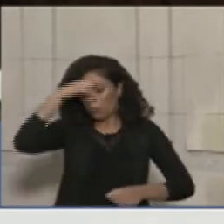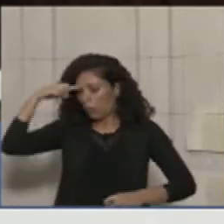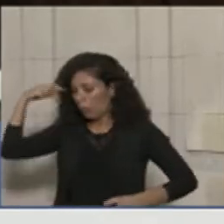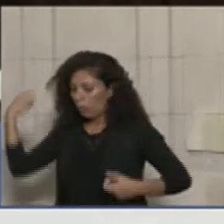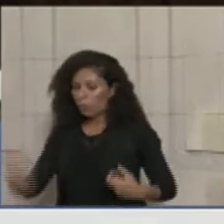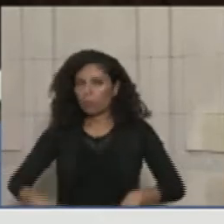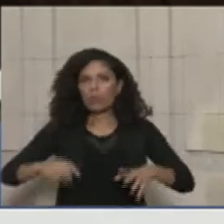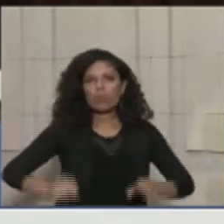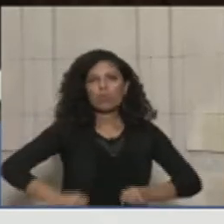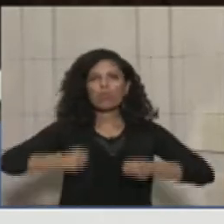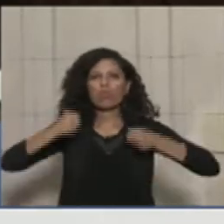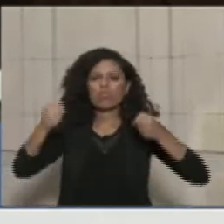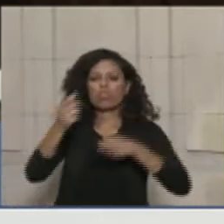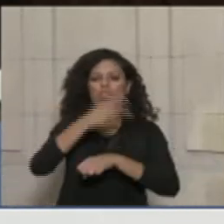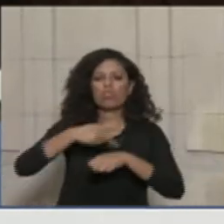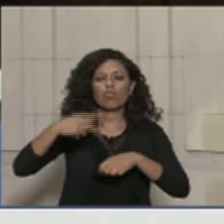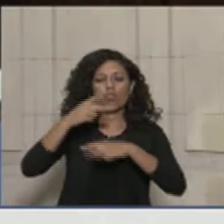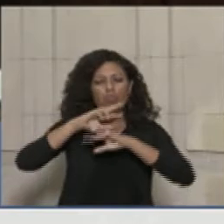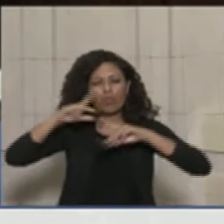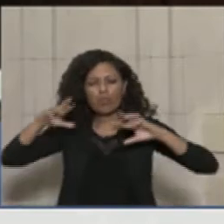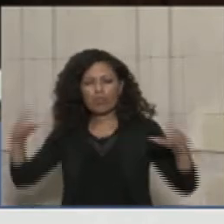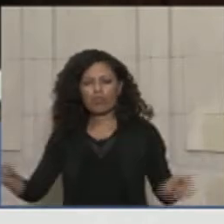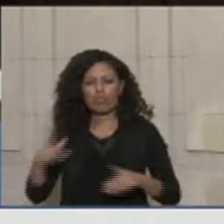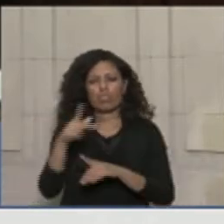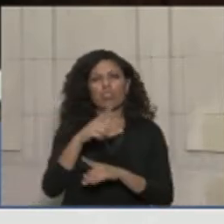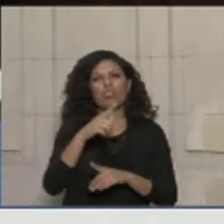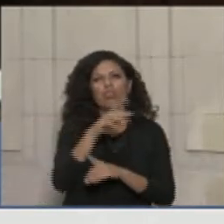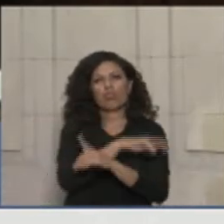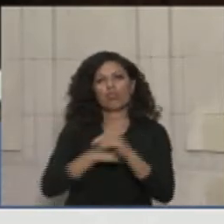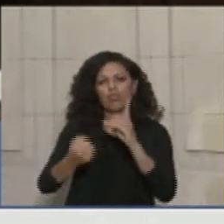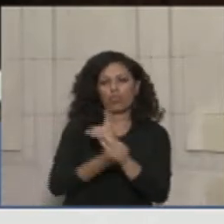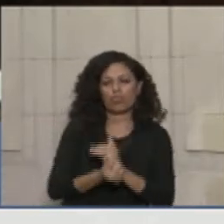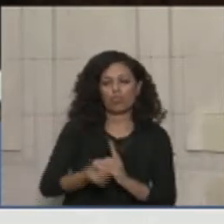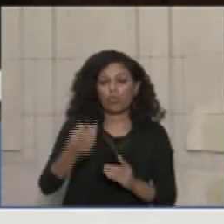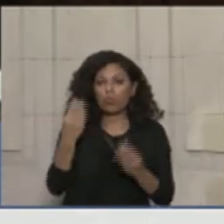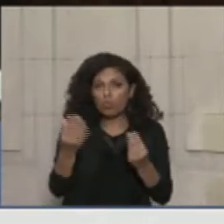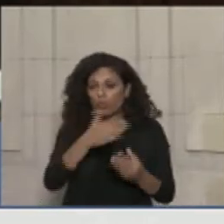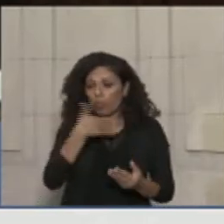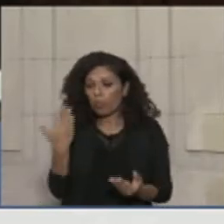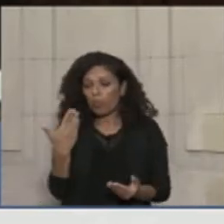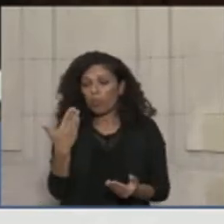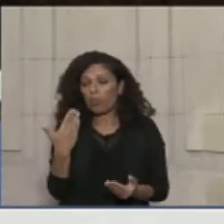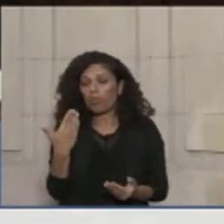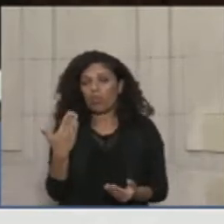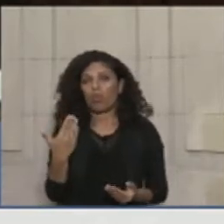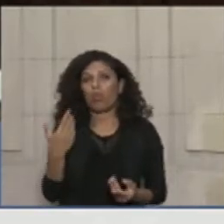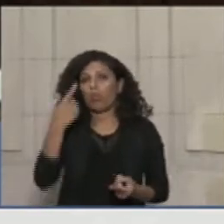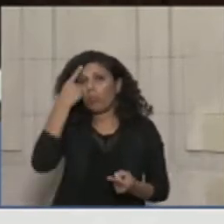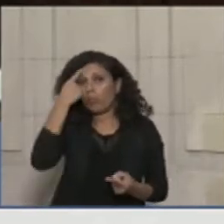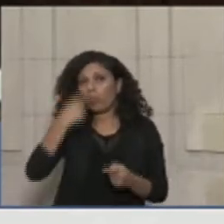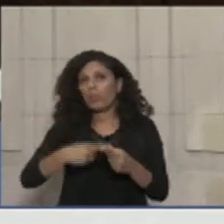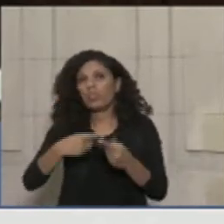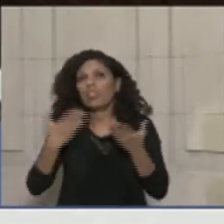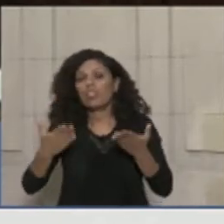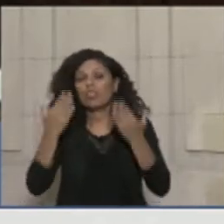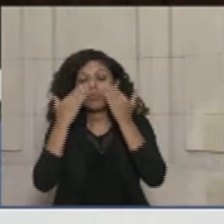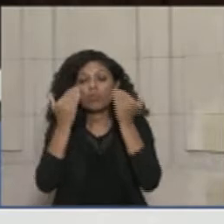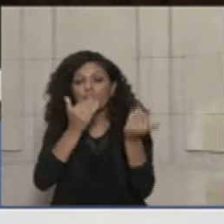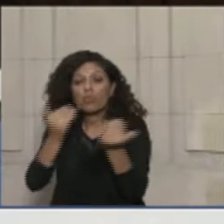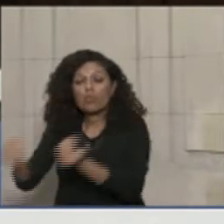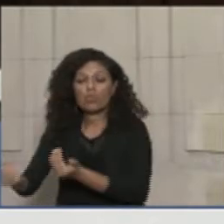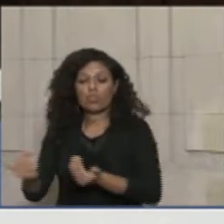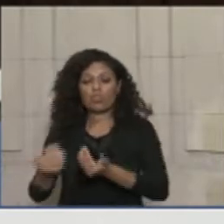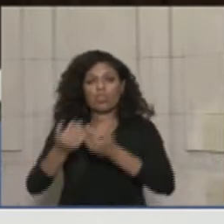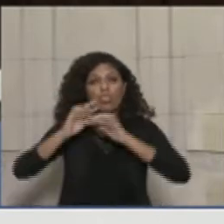de diversos brasileiros que pagaram pela vida só por ter ideias, só por querer apresentá-las, só por